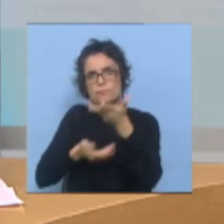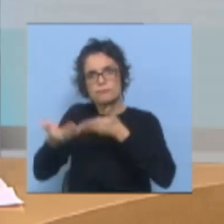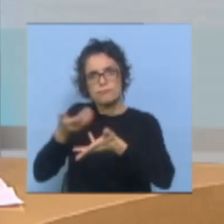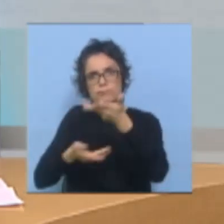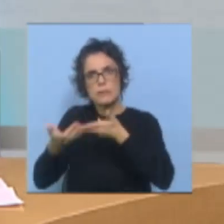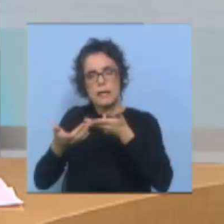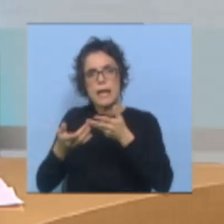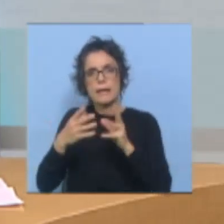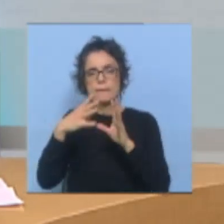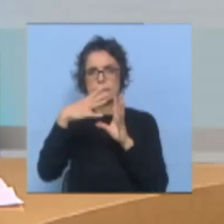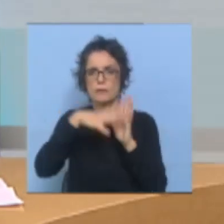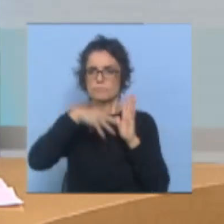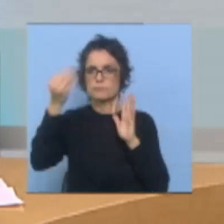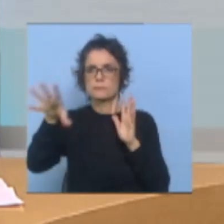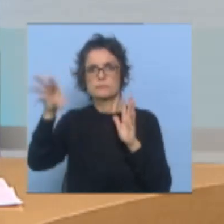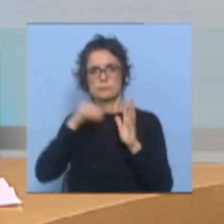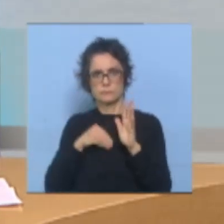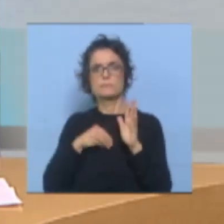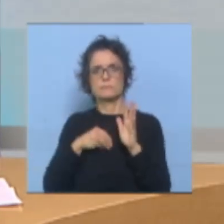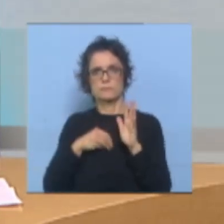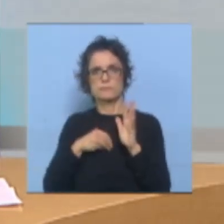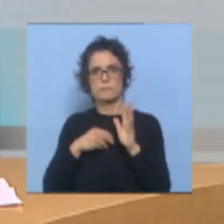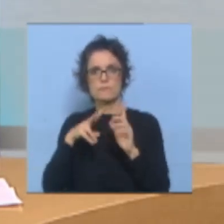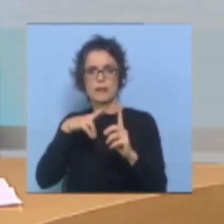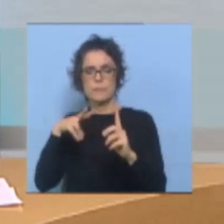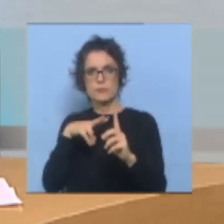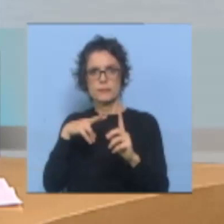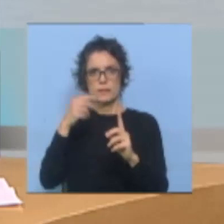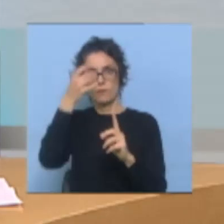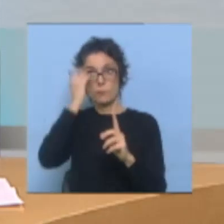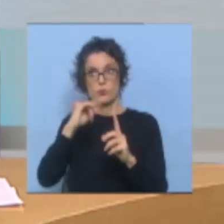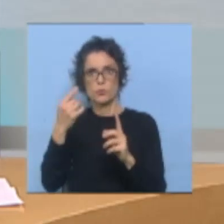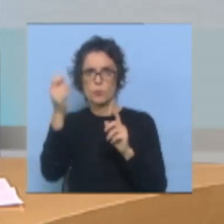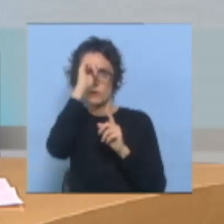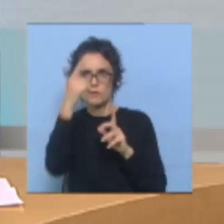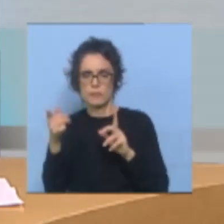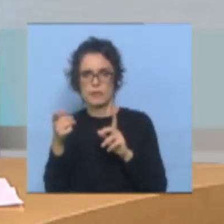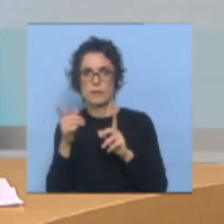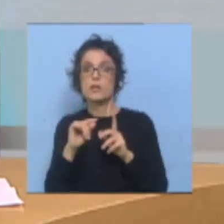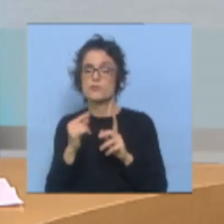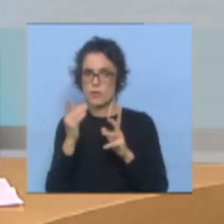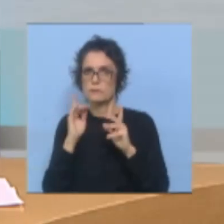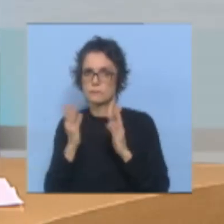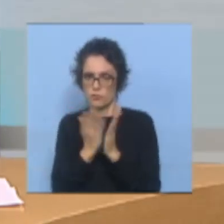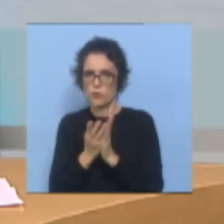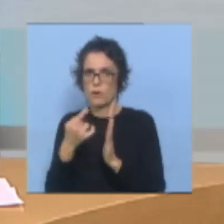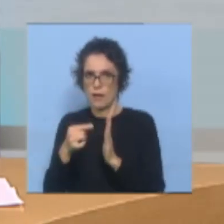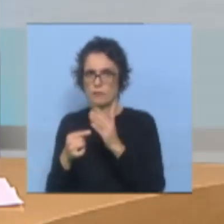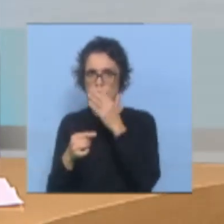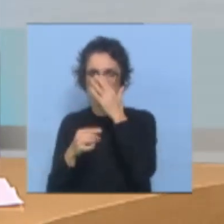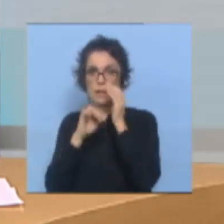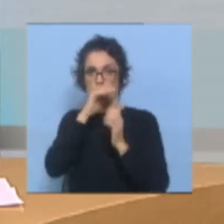outro. Portanto, respeitando o ponto de vista do outro. Já se está a fazer isso a nível do ensino secundário. Mas pior do que isso é aquilo que